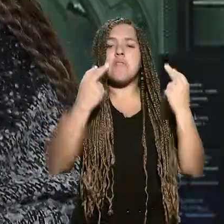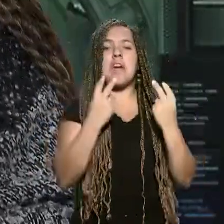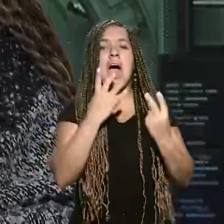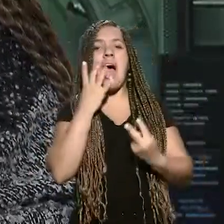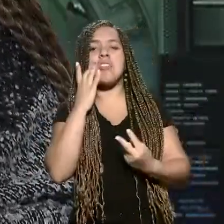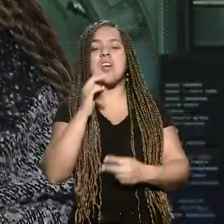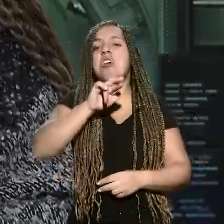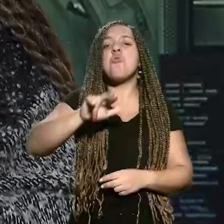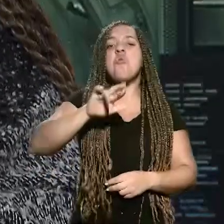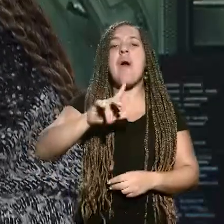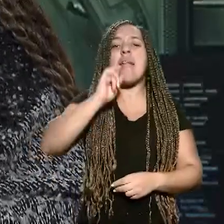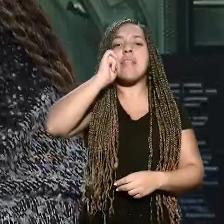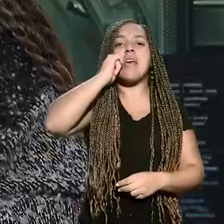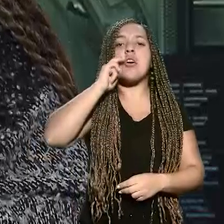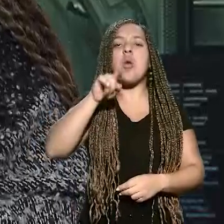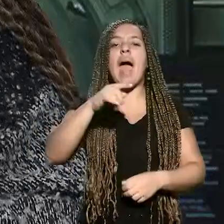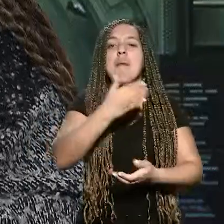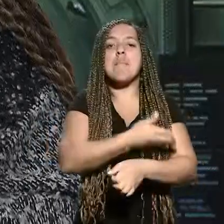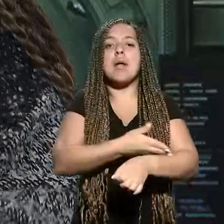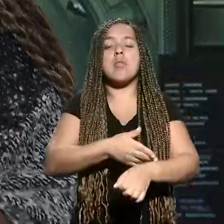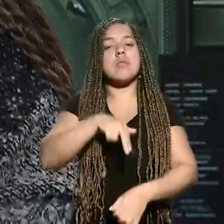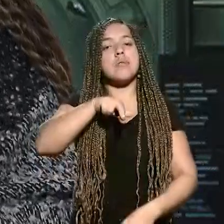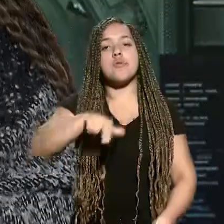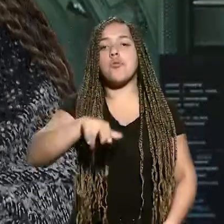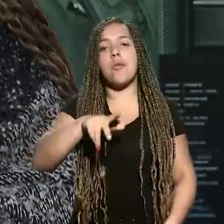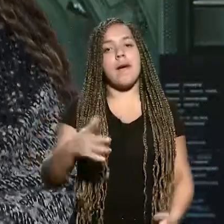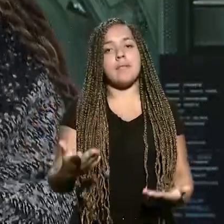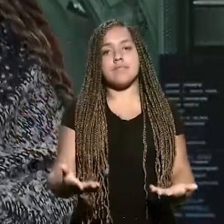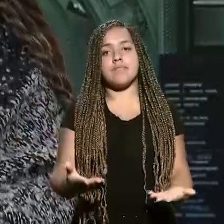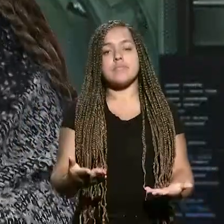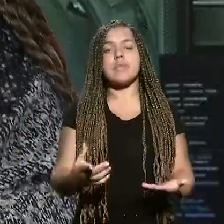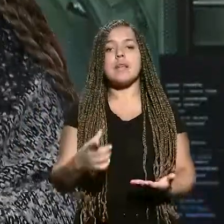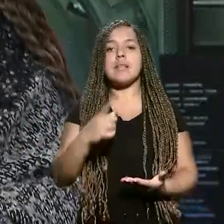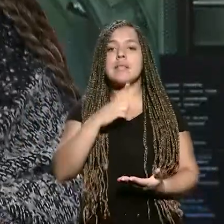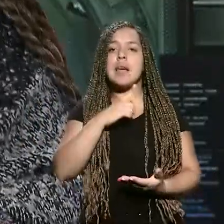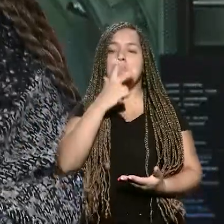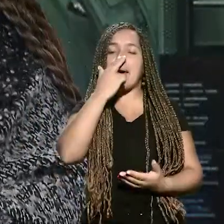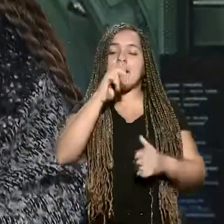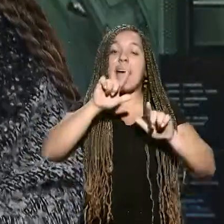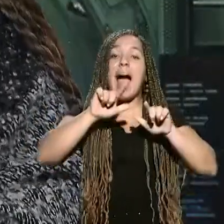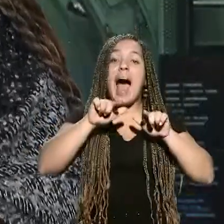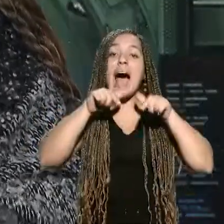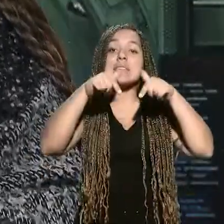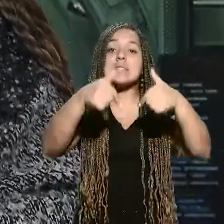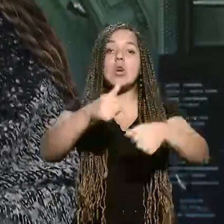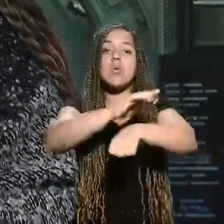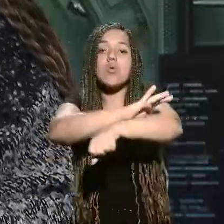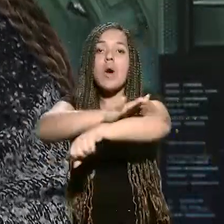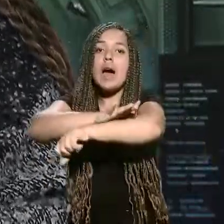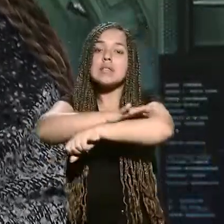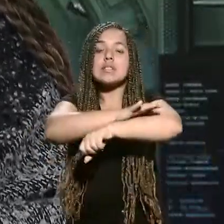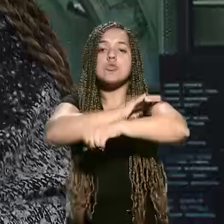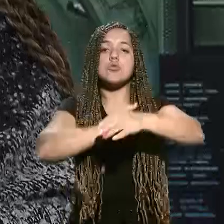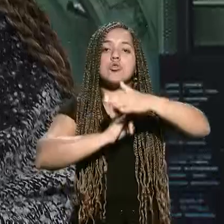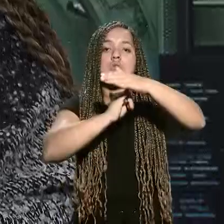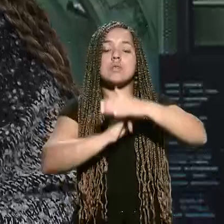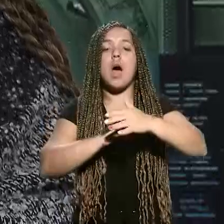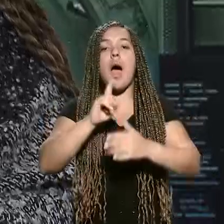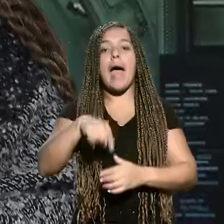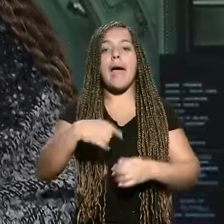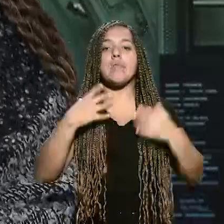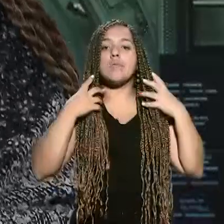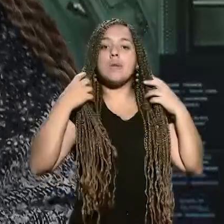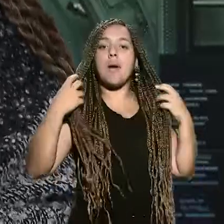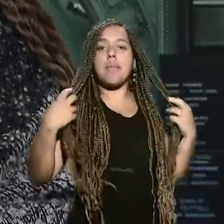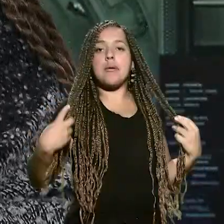dos processos que é mais visível, né, da ação do racismo institucional